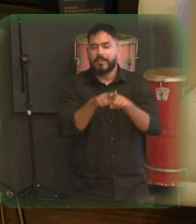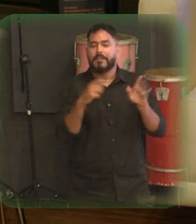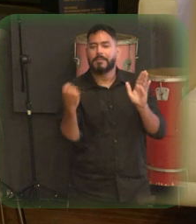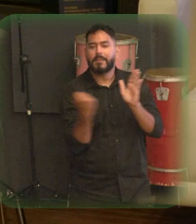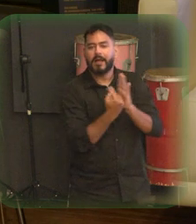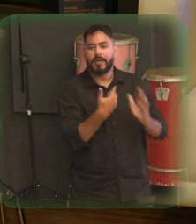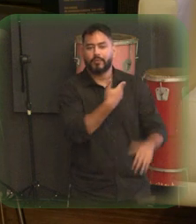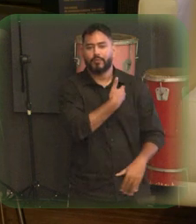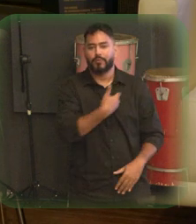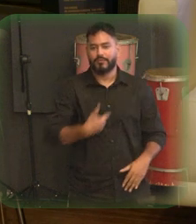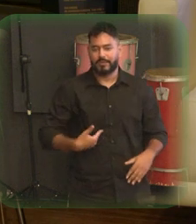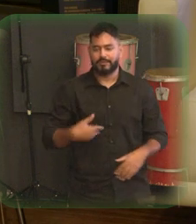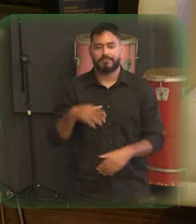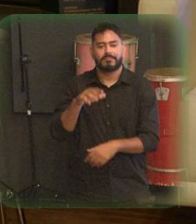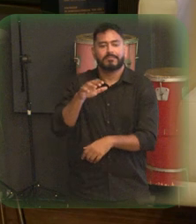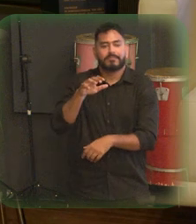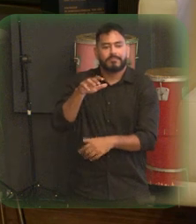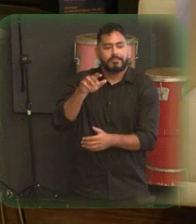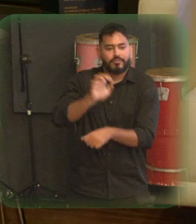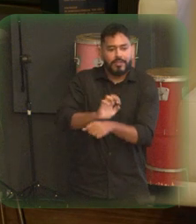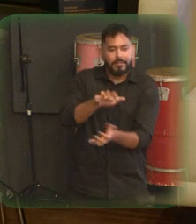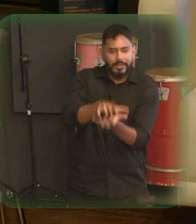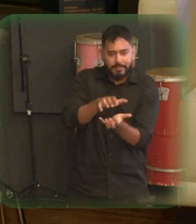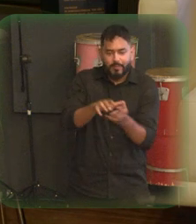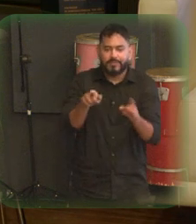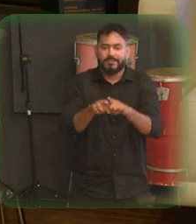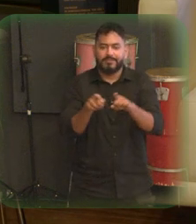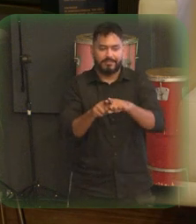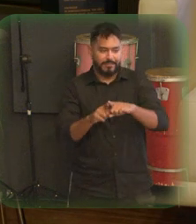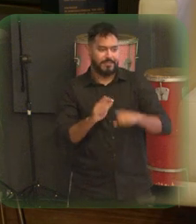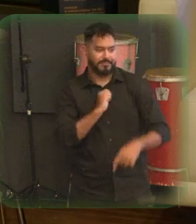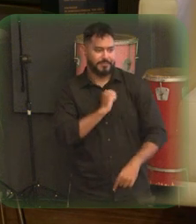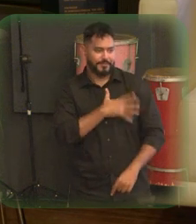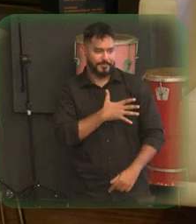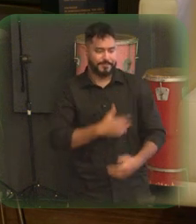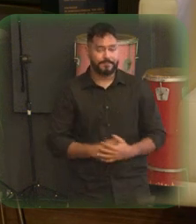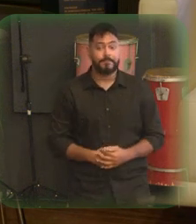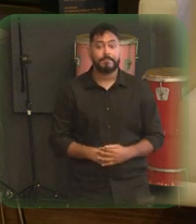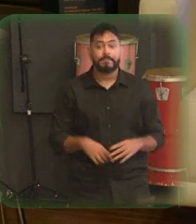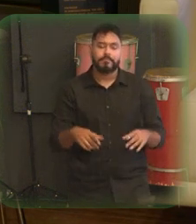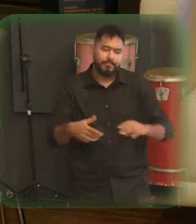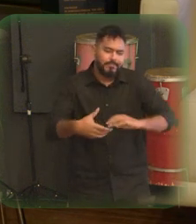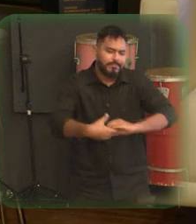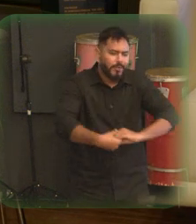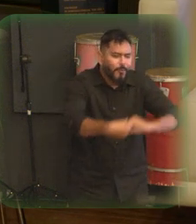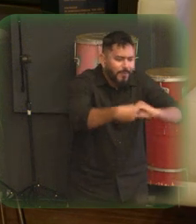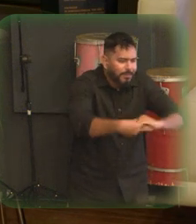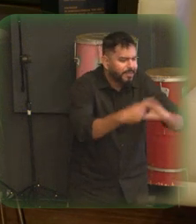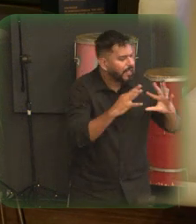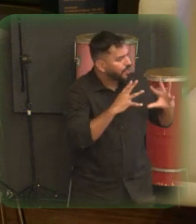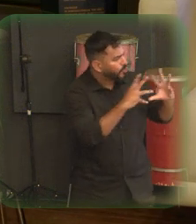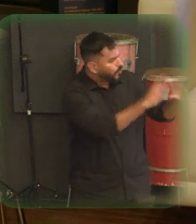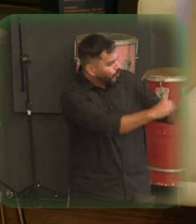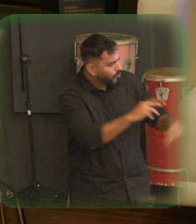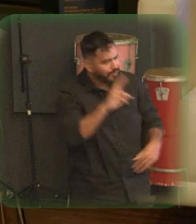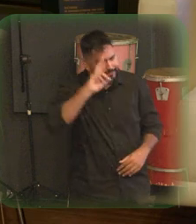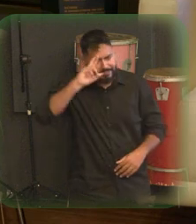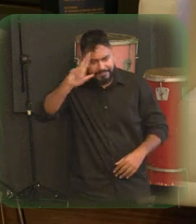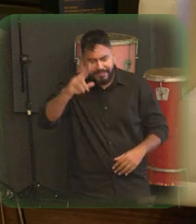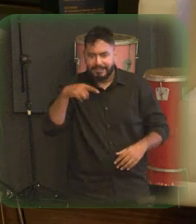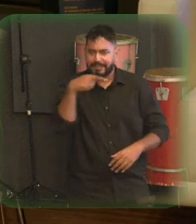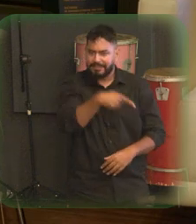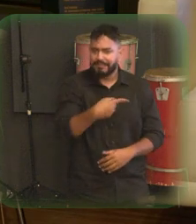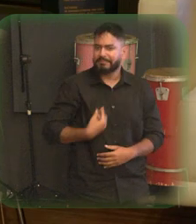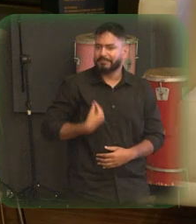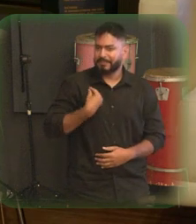de Pernambuco e do Instituto Federal de Pernambuco. Bem, queria cumprimentar a todas as autoridades que aqui estão presentes,